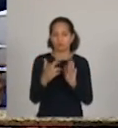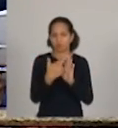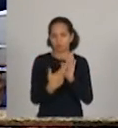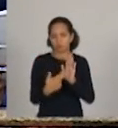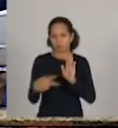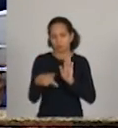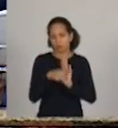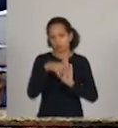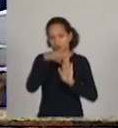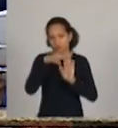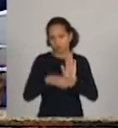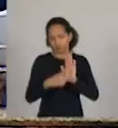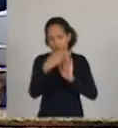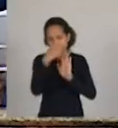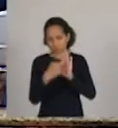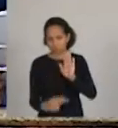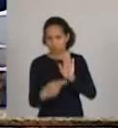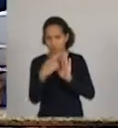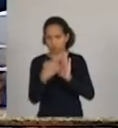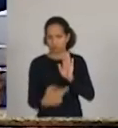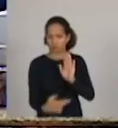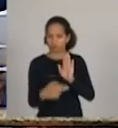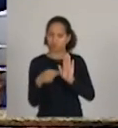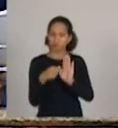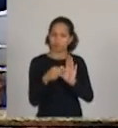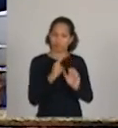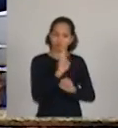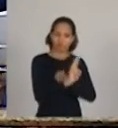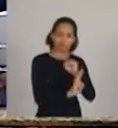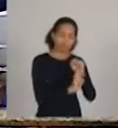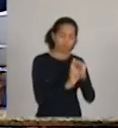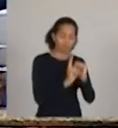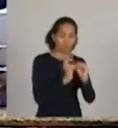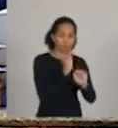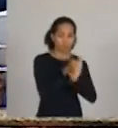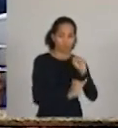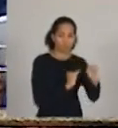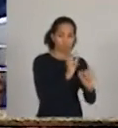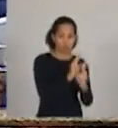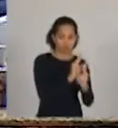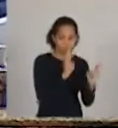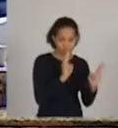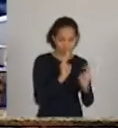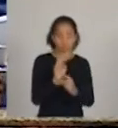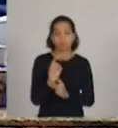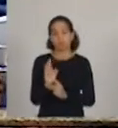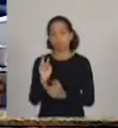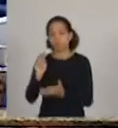para relatar a matéria na sessão híbrida virtual e presencial do dia